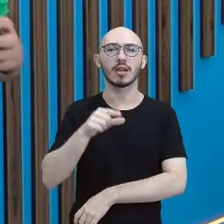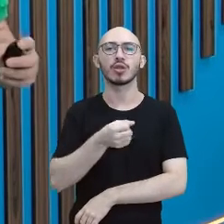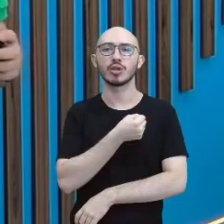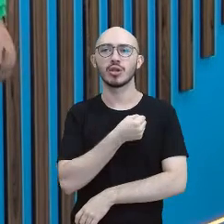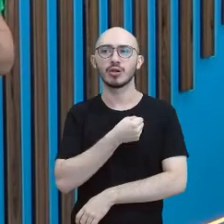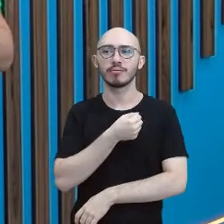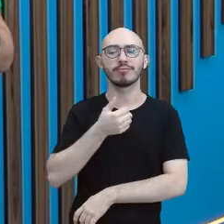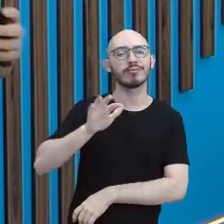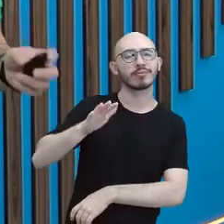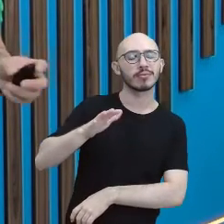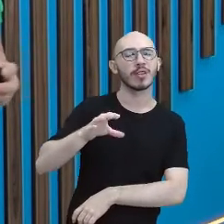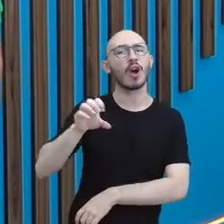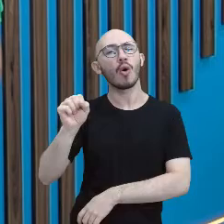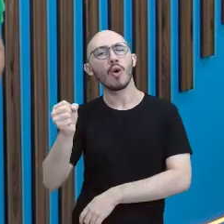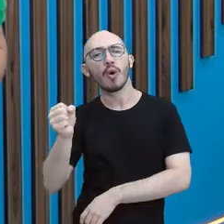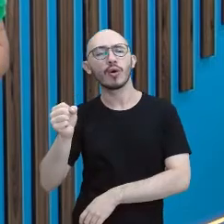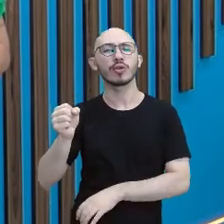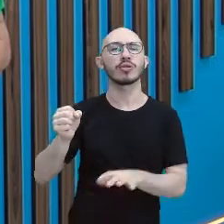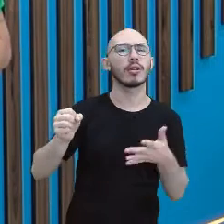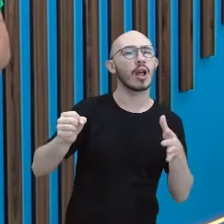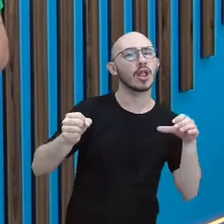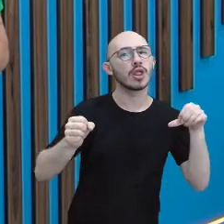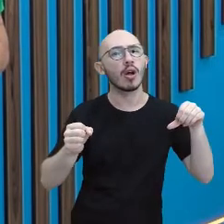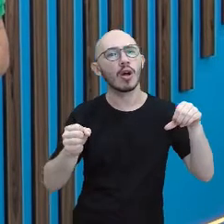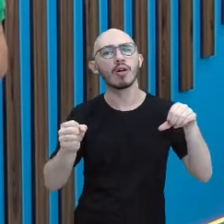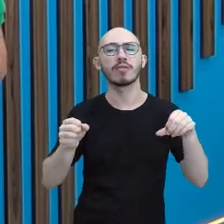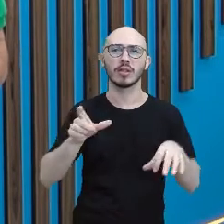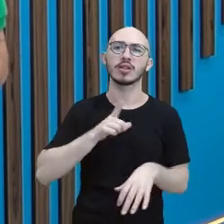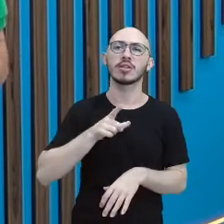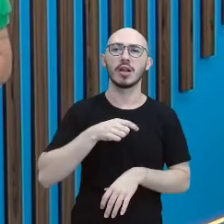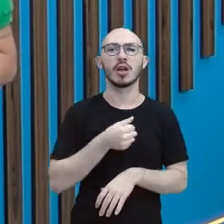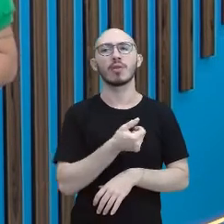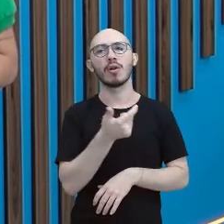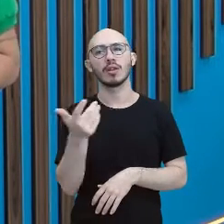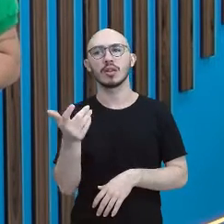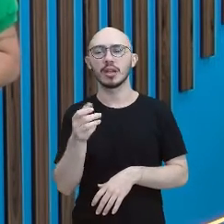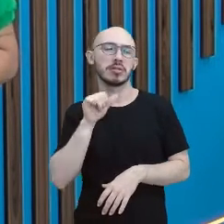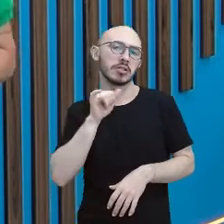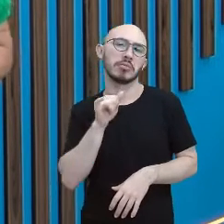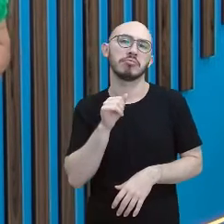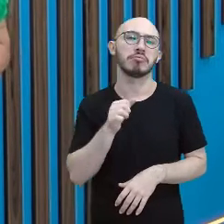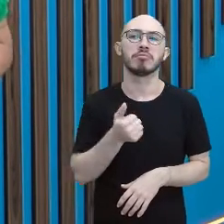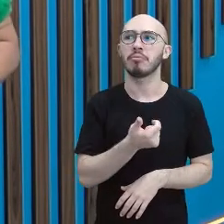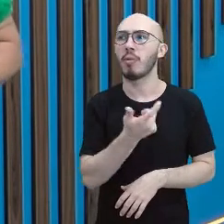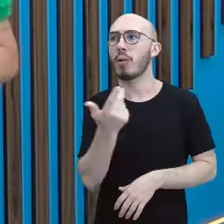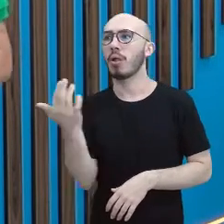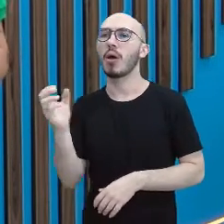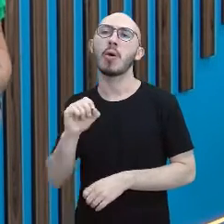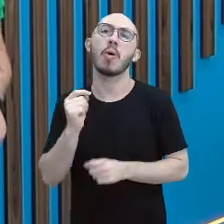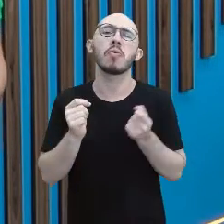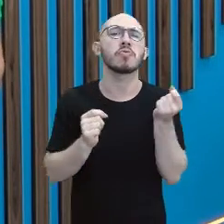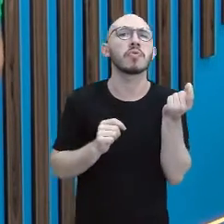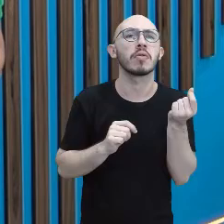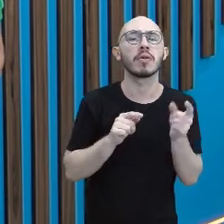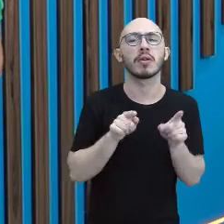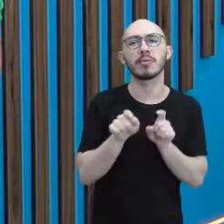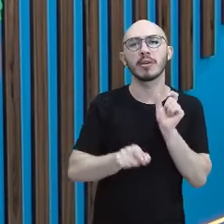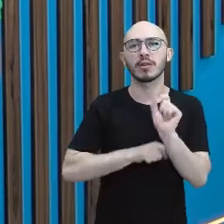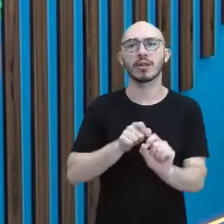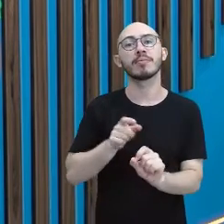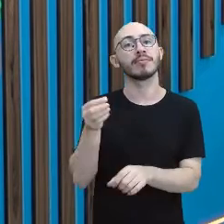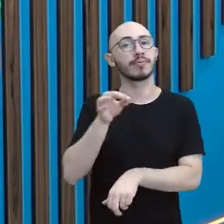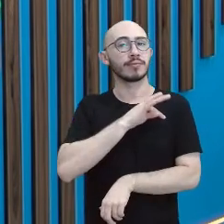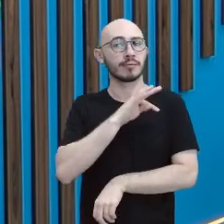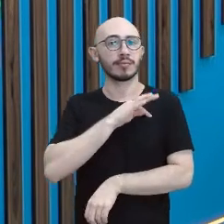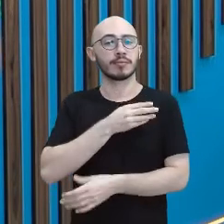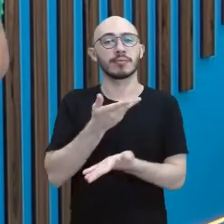em torno de 8, 9, 10. Seja ele um número muito grande ou um número muito pequeno. Mas a técnica que a gente vai